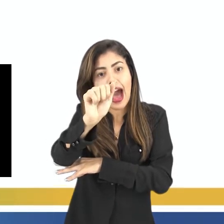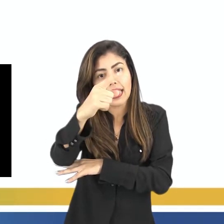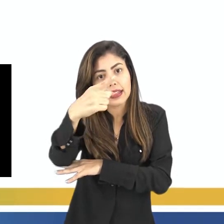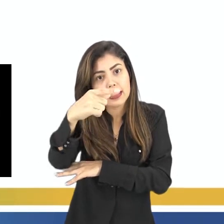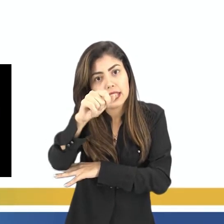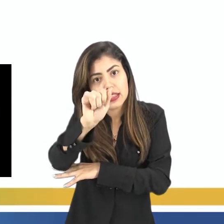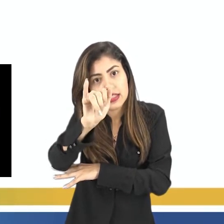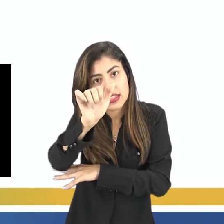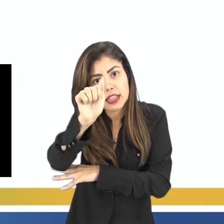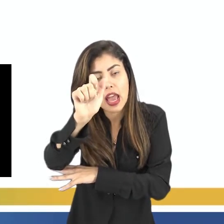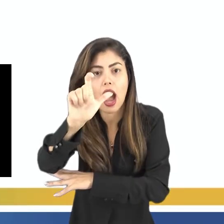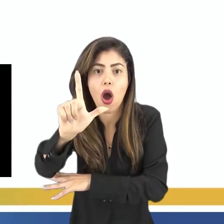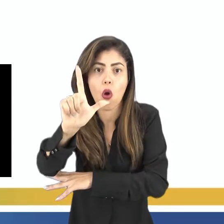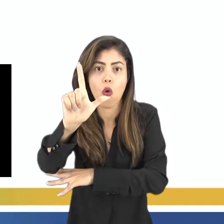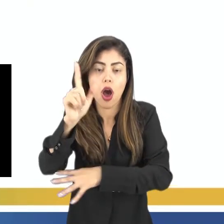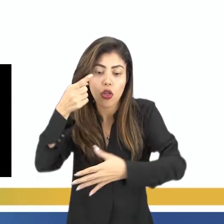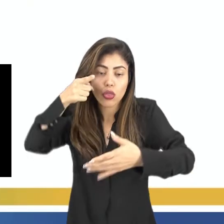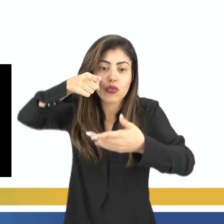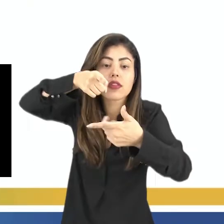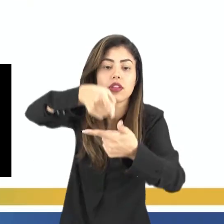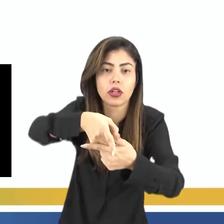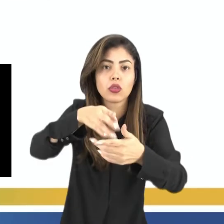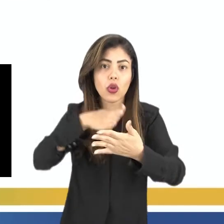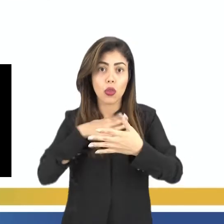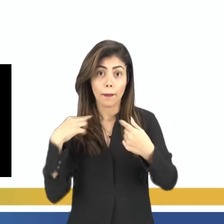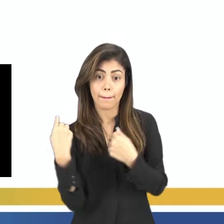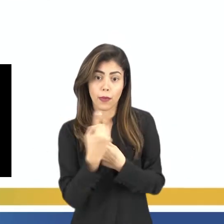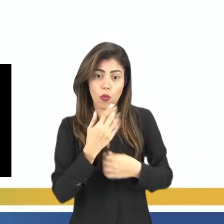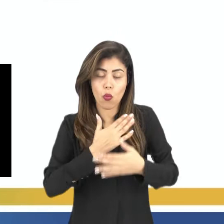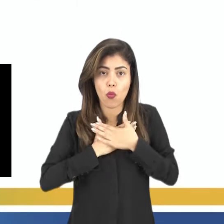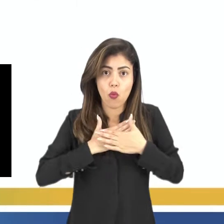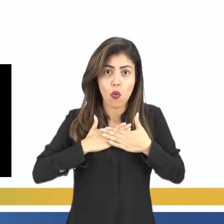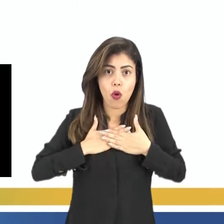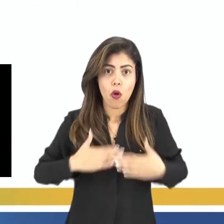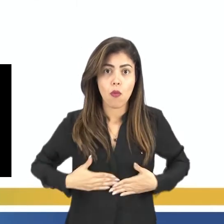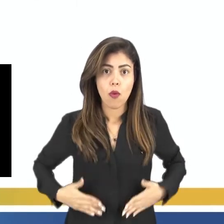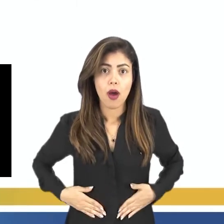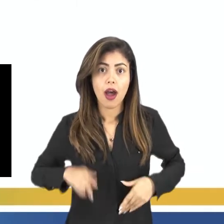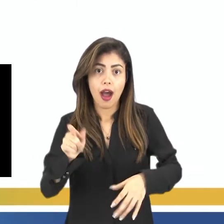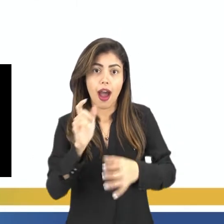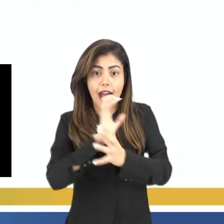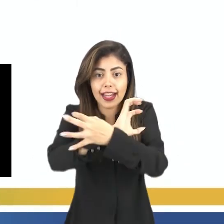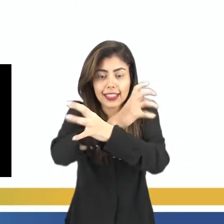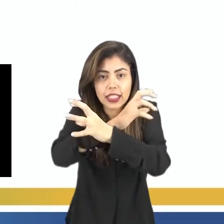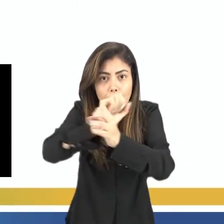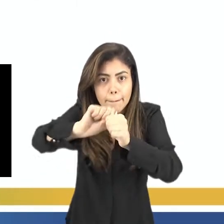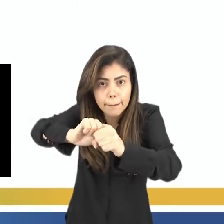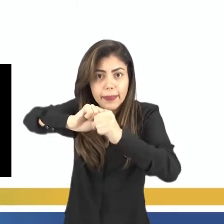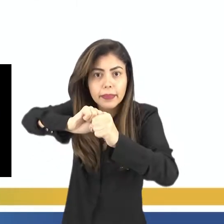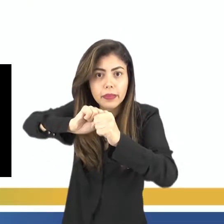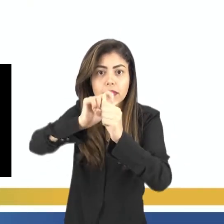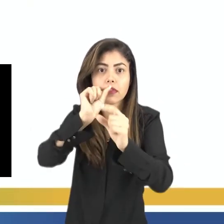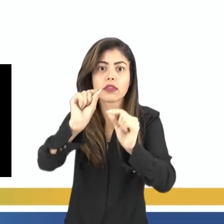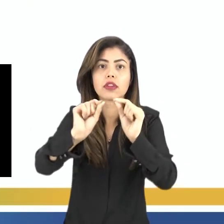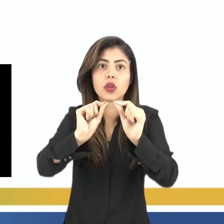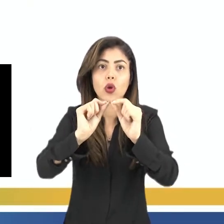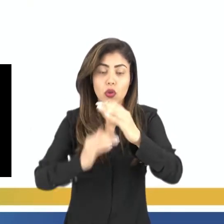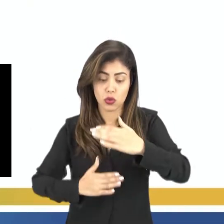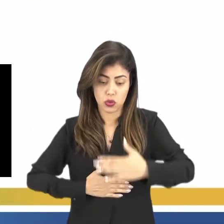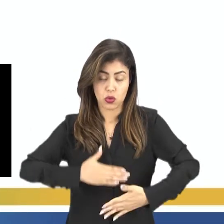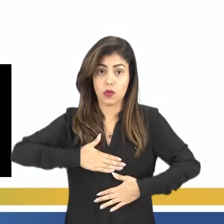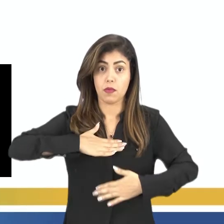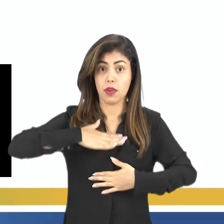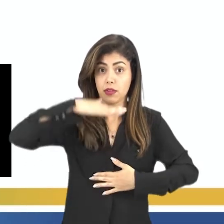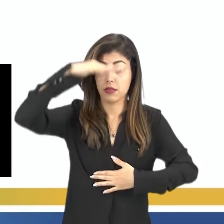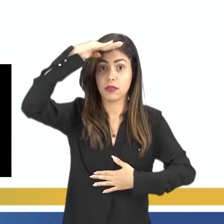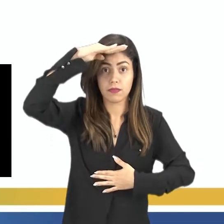do eixo do meu corpo. E aí, preso a esse esqueleto axial, eu vou ter os membros superiores